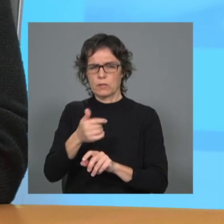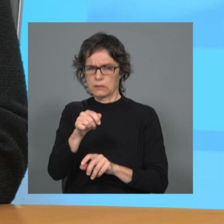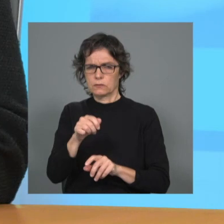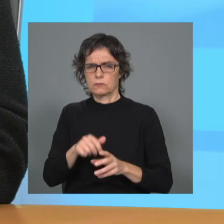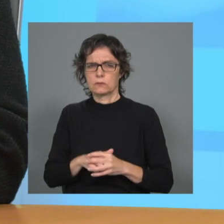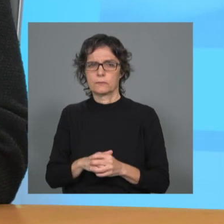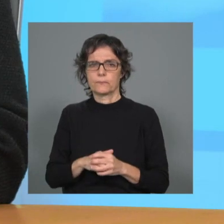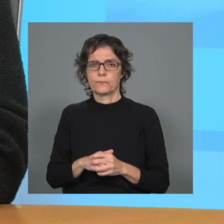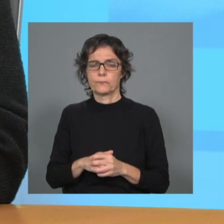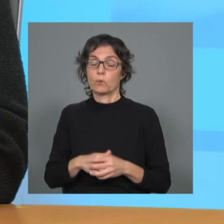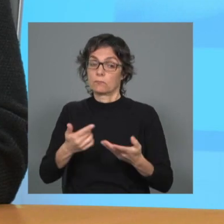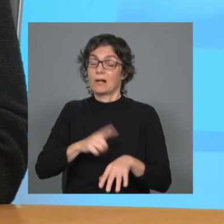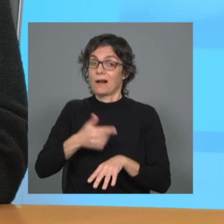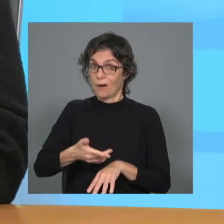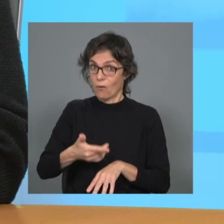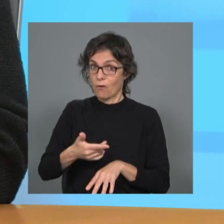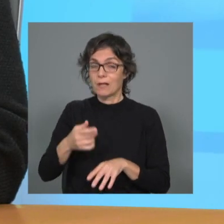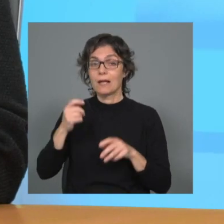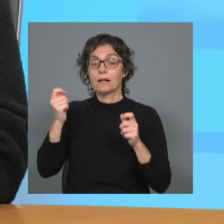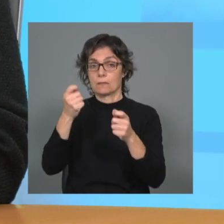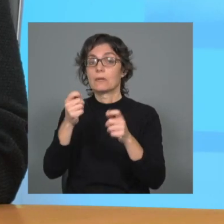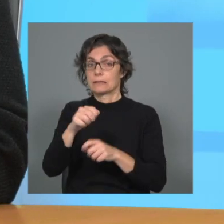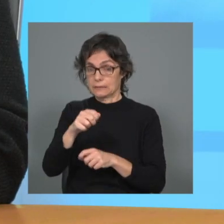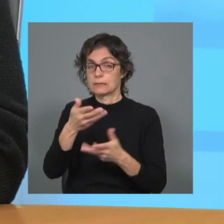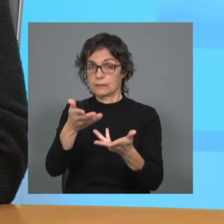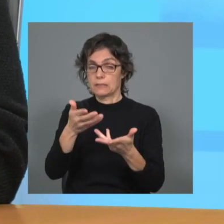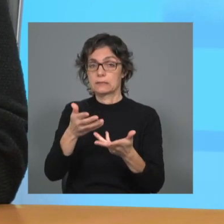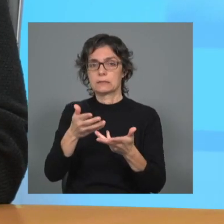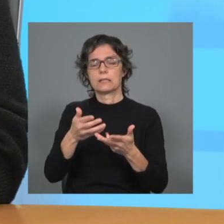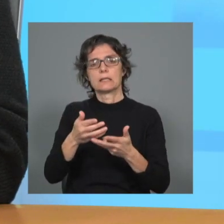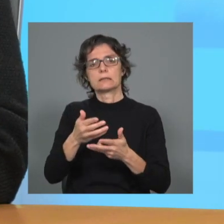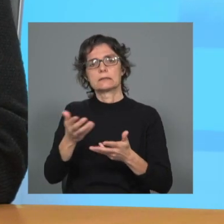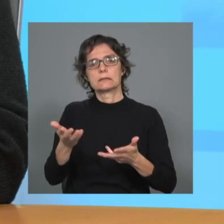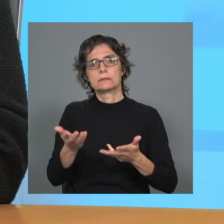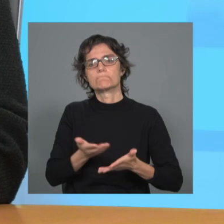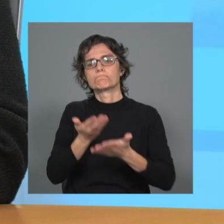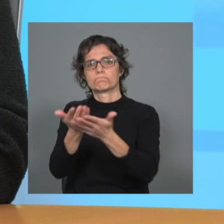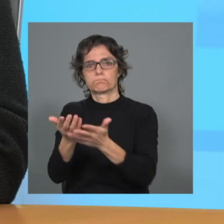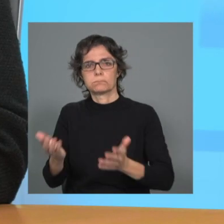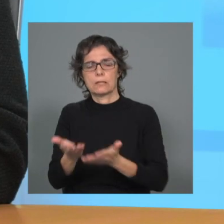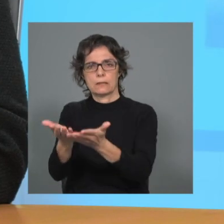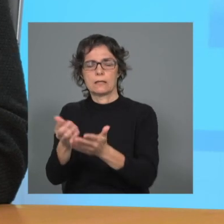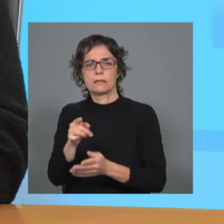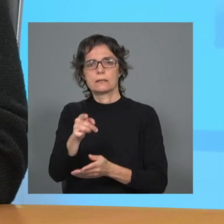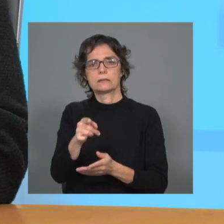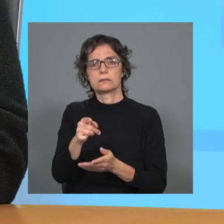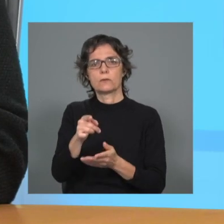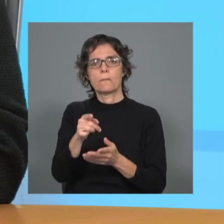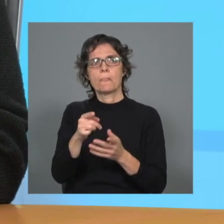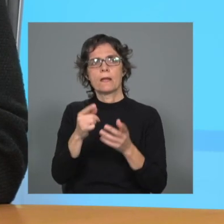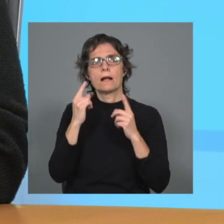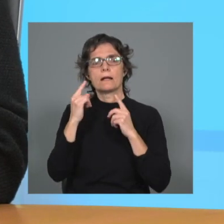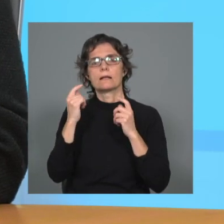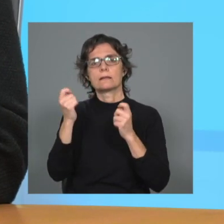nós neste momento, a campanha é a campanha de donativos. As campanhas de bem que neste momento estão a